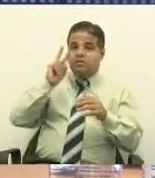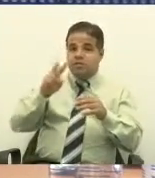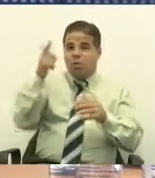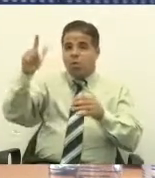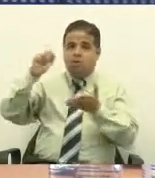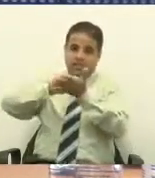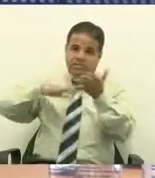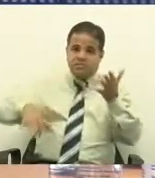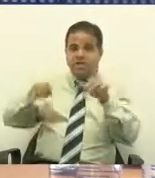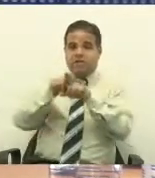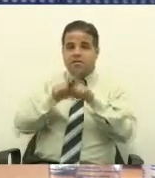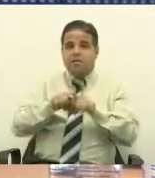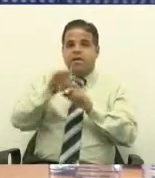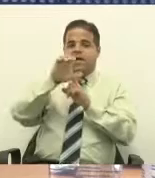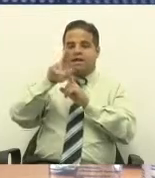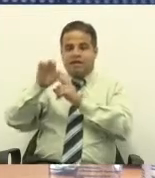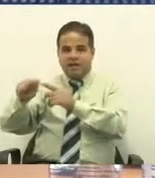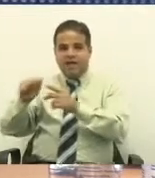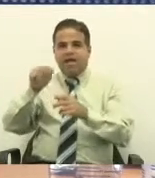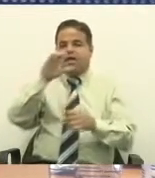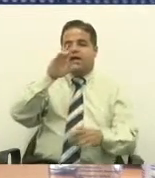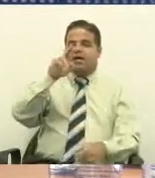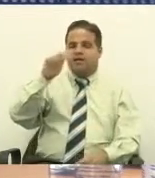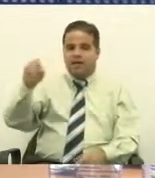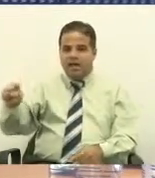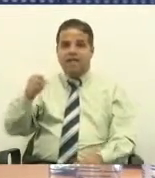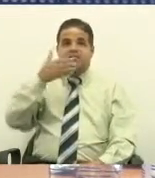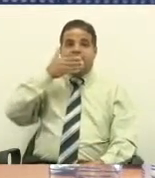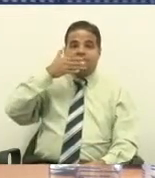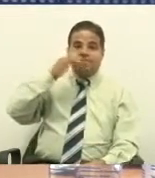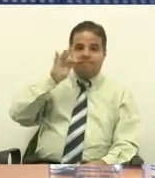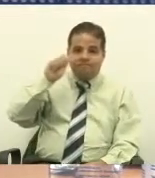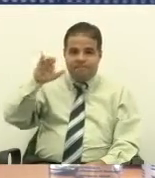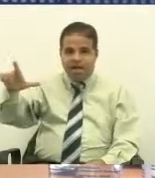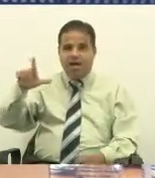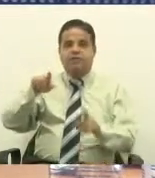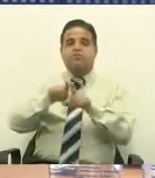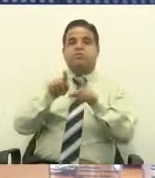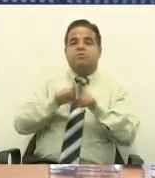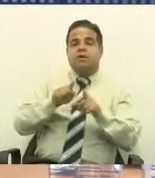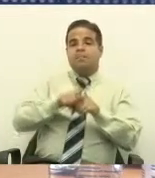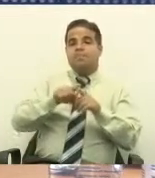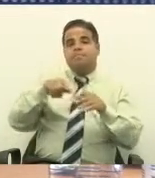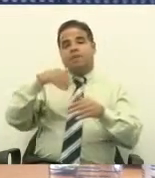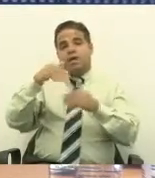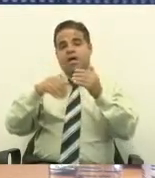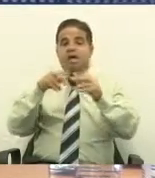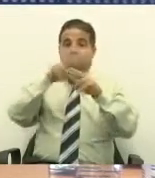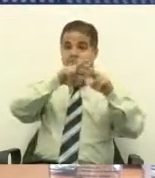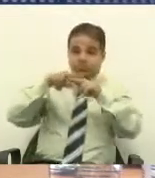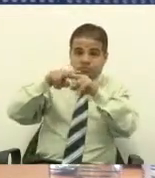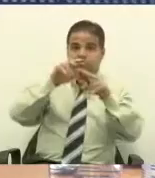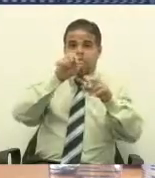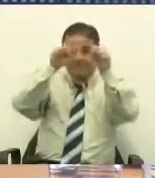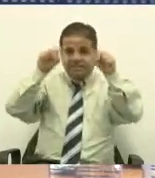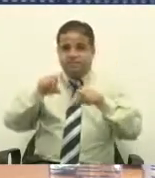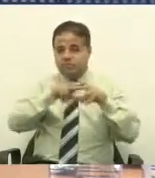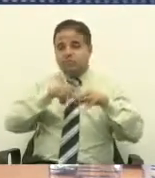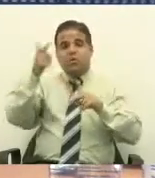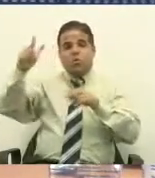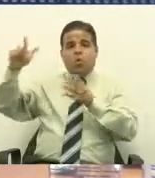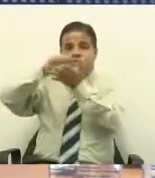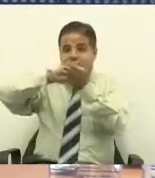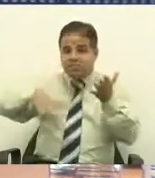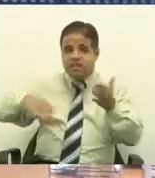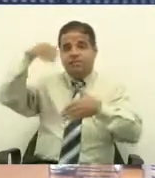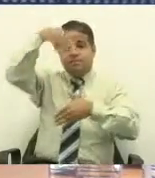outras atividades como CREAS, CRAS, Fácil, nós temos atendimento a egressos do sistema prisional, entre outras